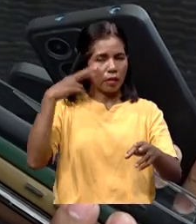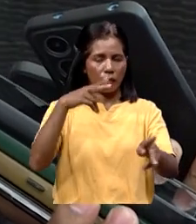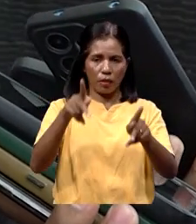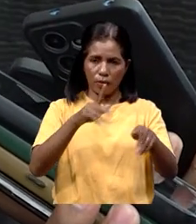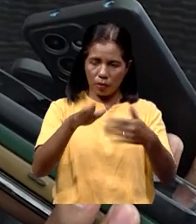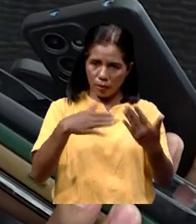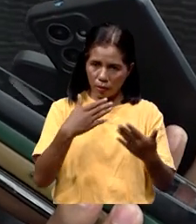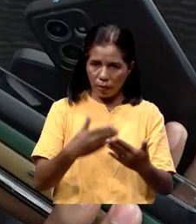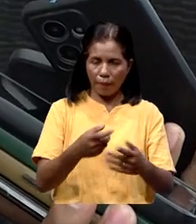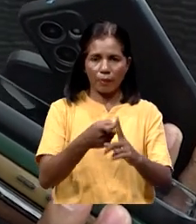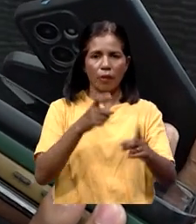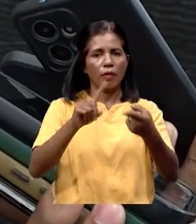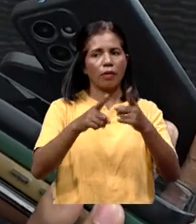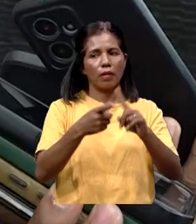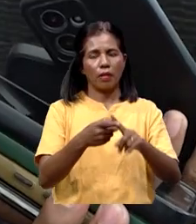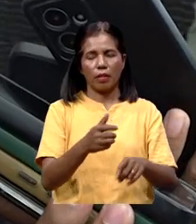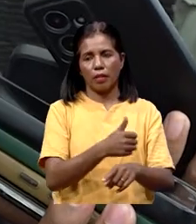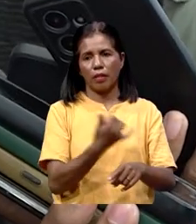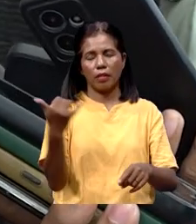nomos husi colegas sir husi